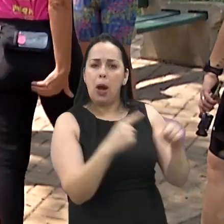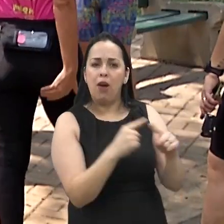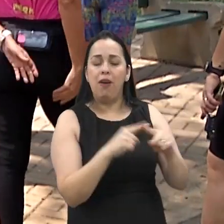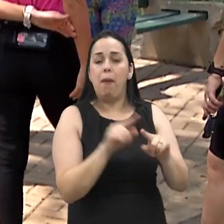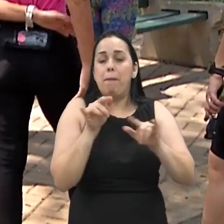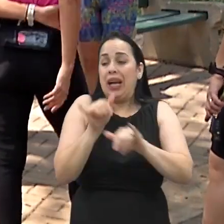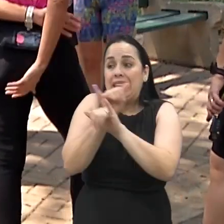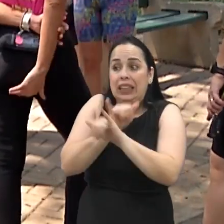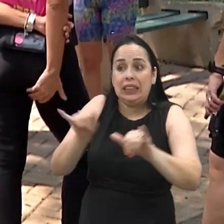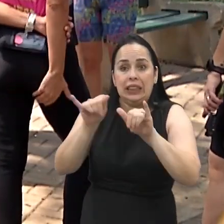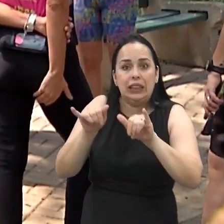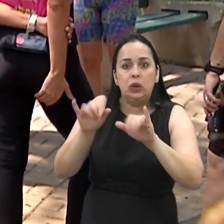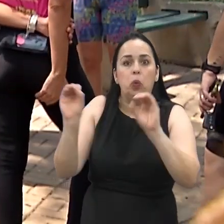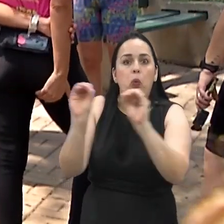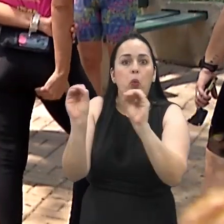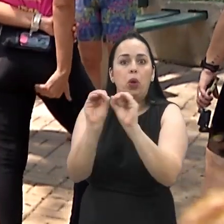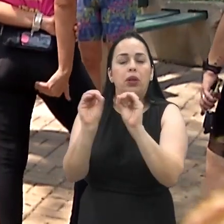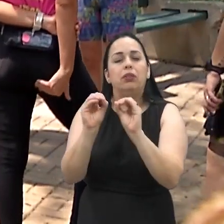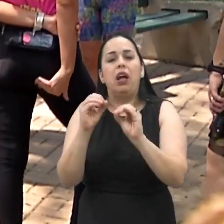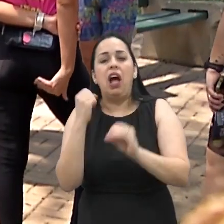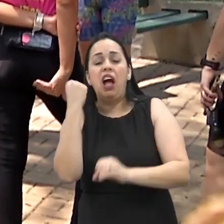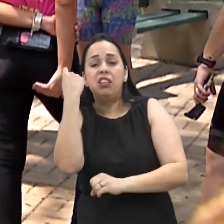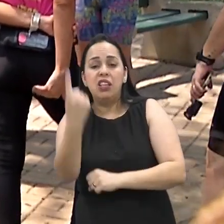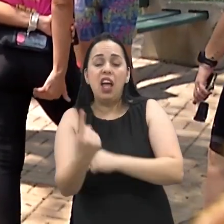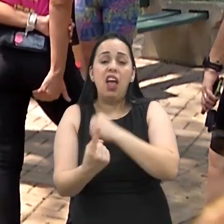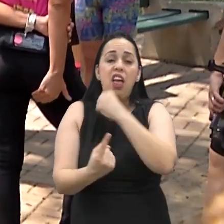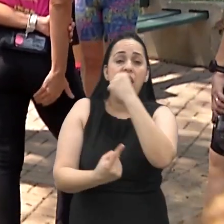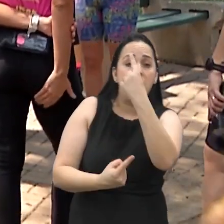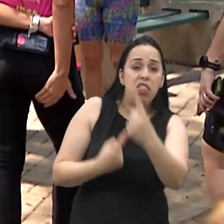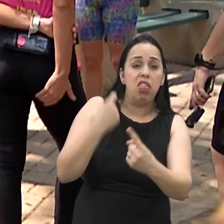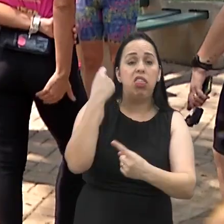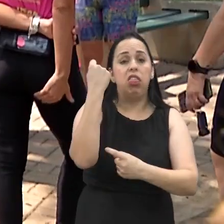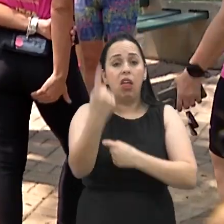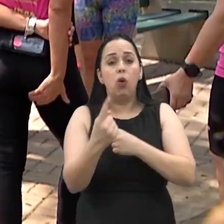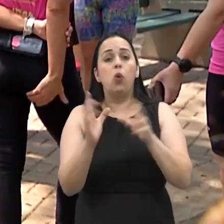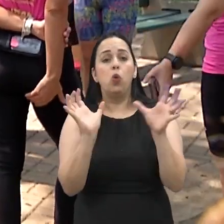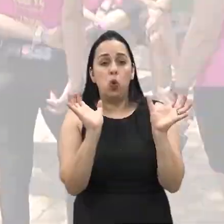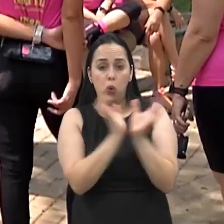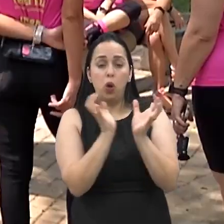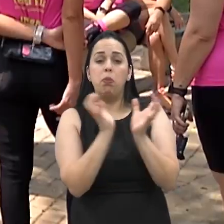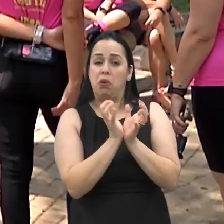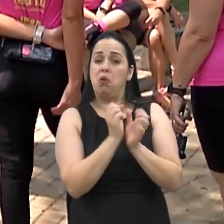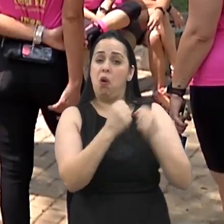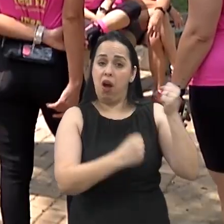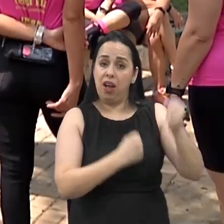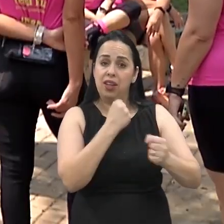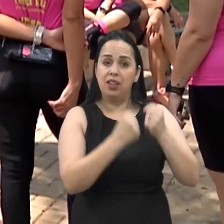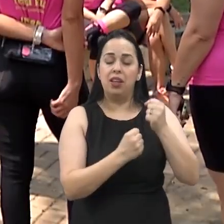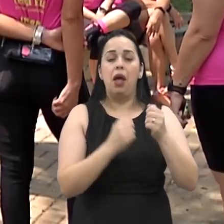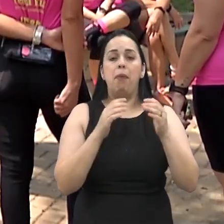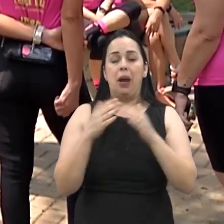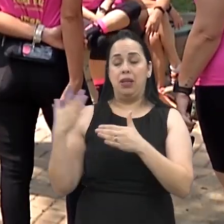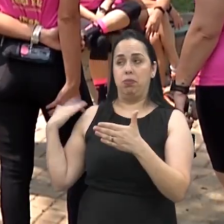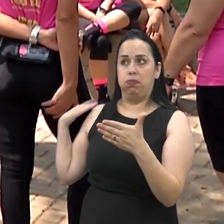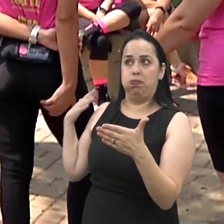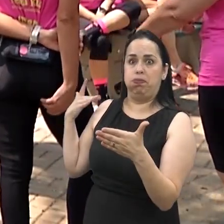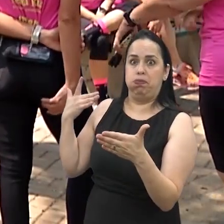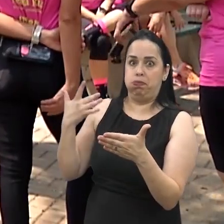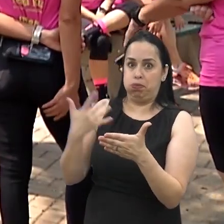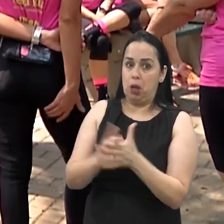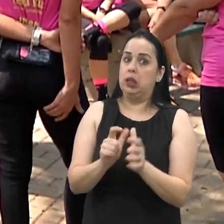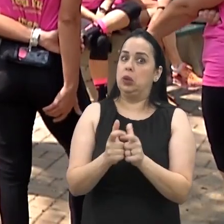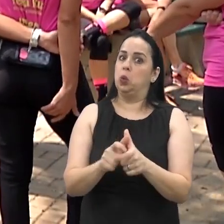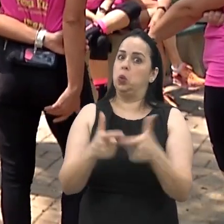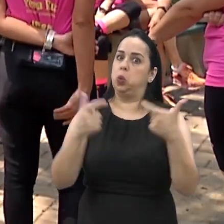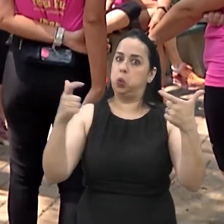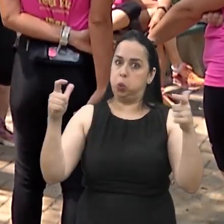divulgada aqui em São José. Tinha um ou outro grupo que já saía para correr. De lá para cá, de uma década para cá,